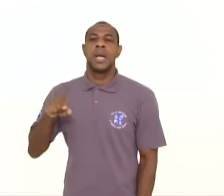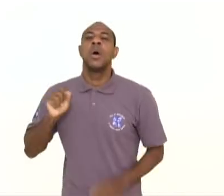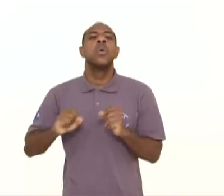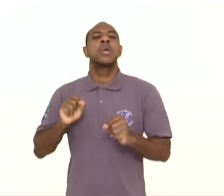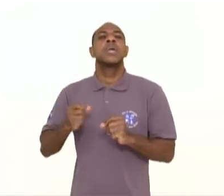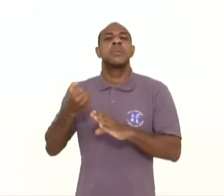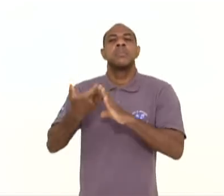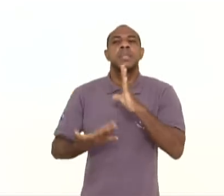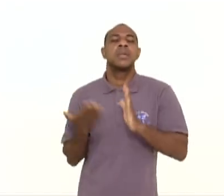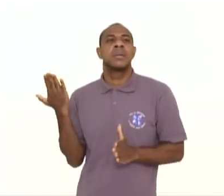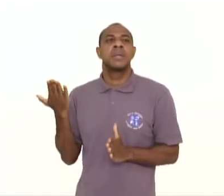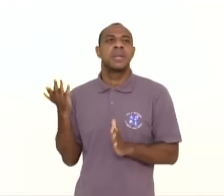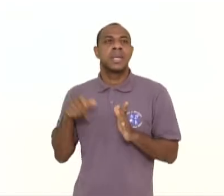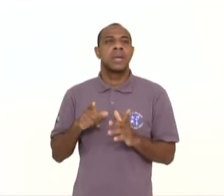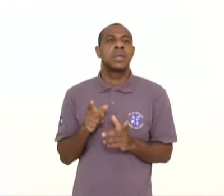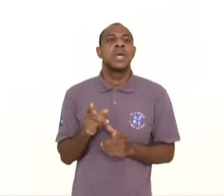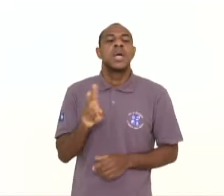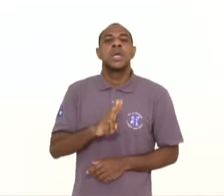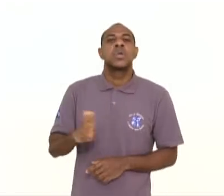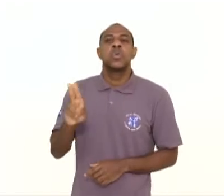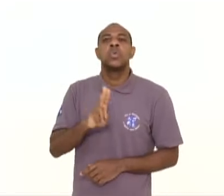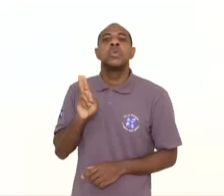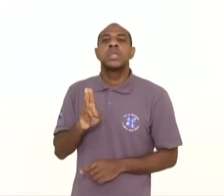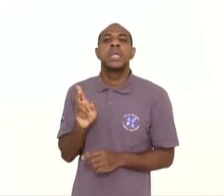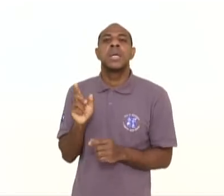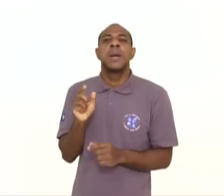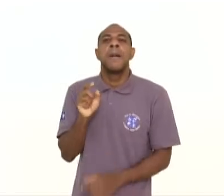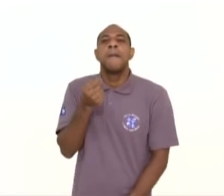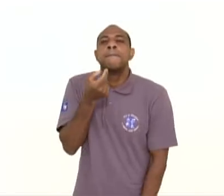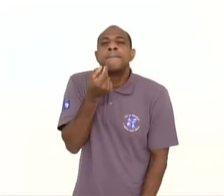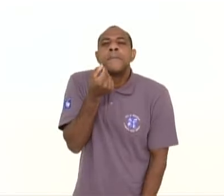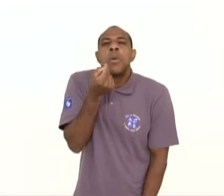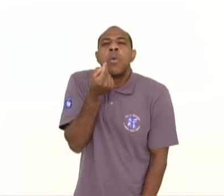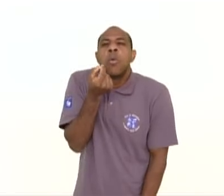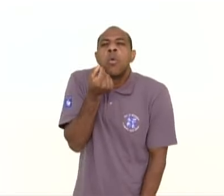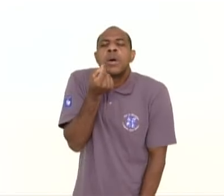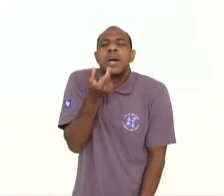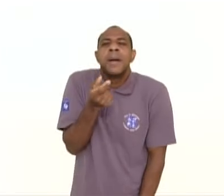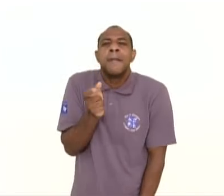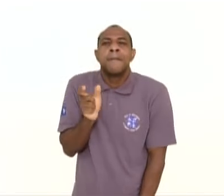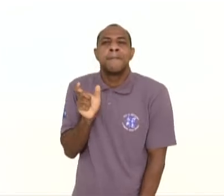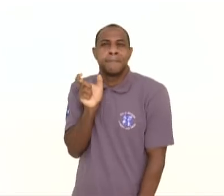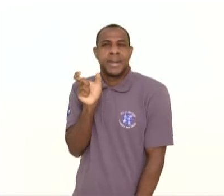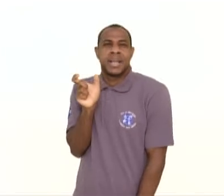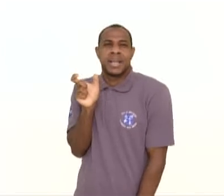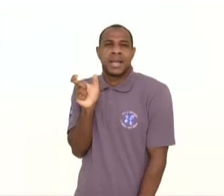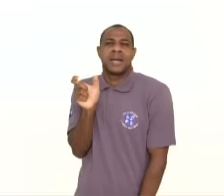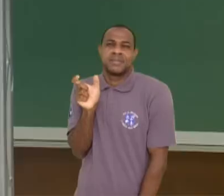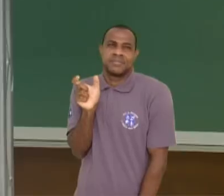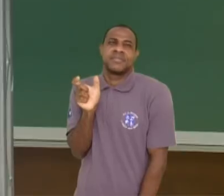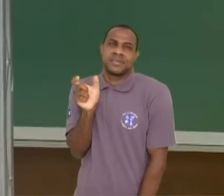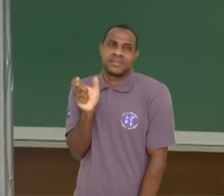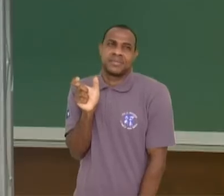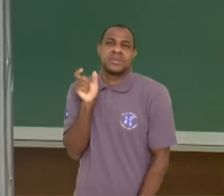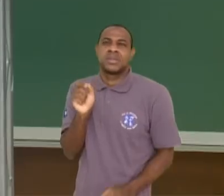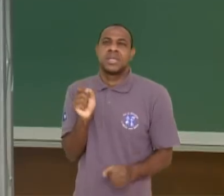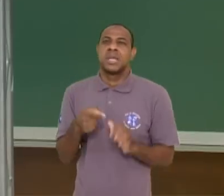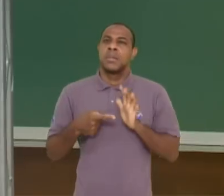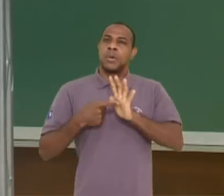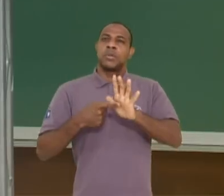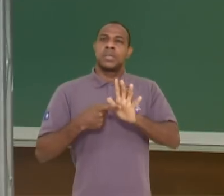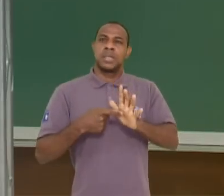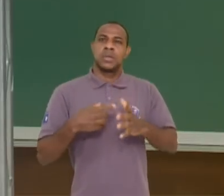uso possível de palavras e o maior uso de gestos, ou seja, é a arte de narrar com o corpo, né? Então, a